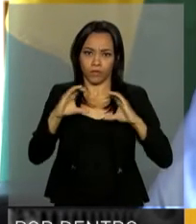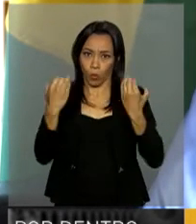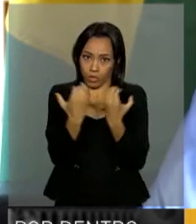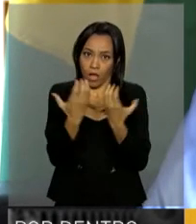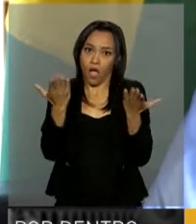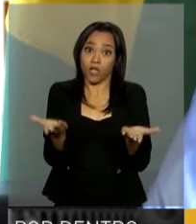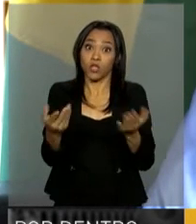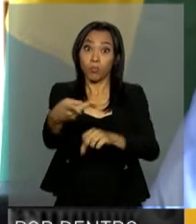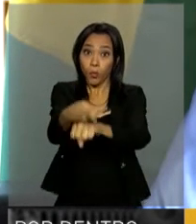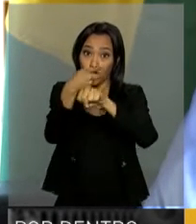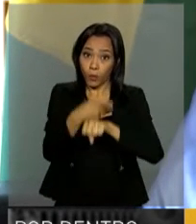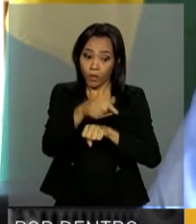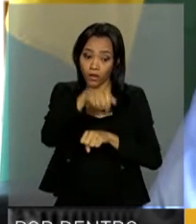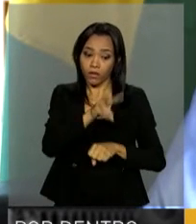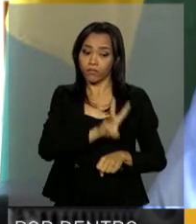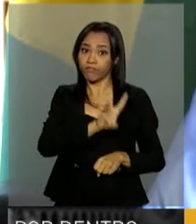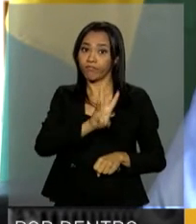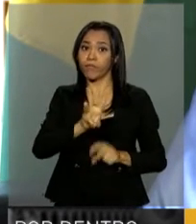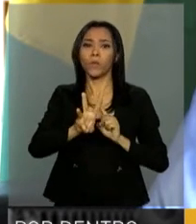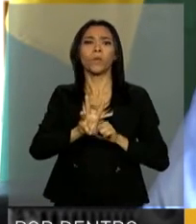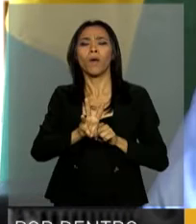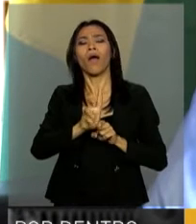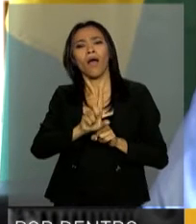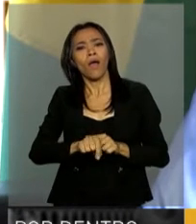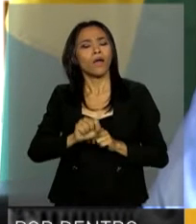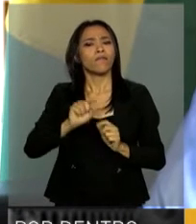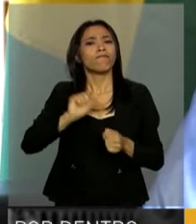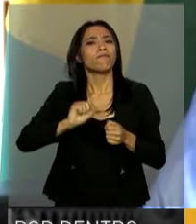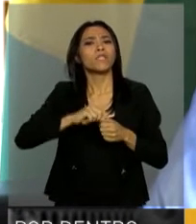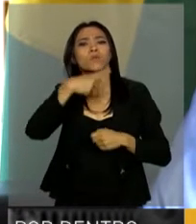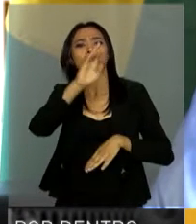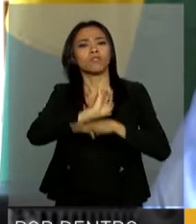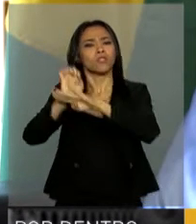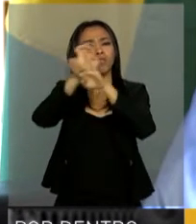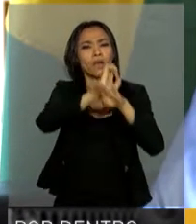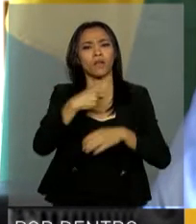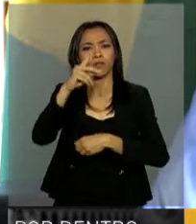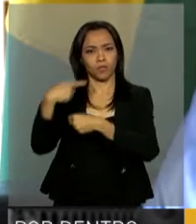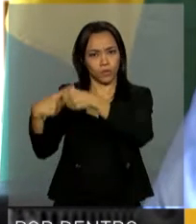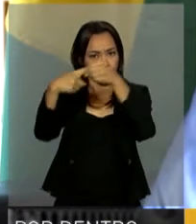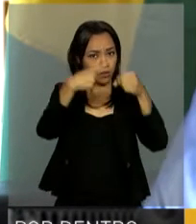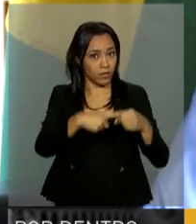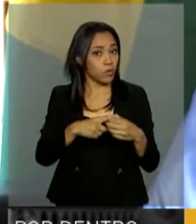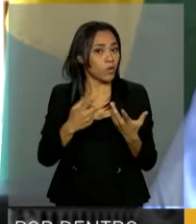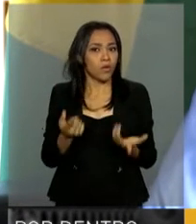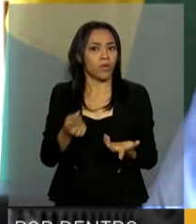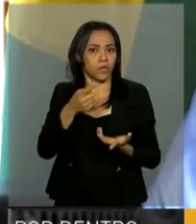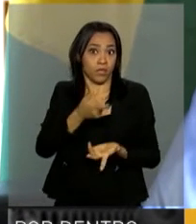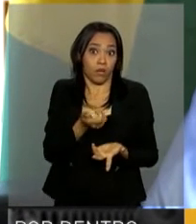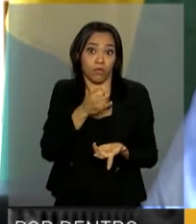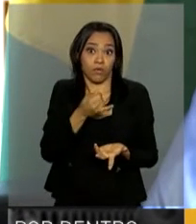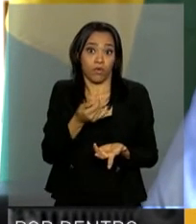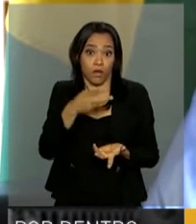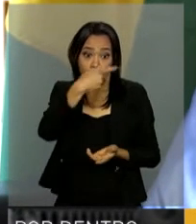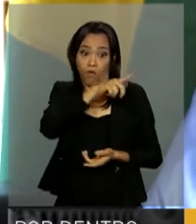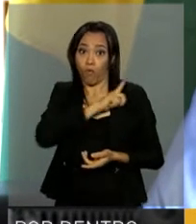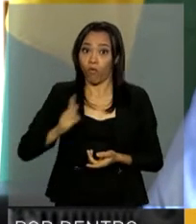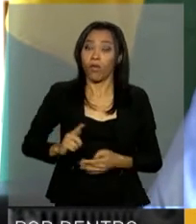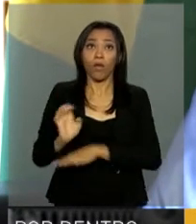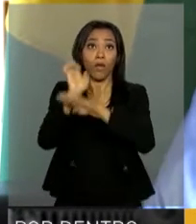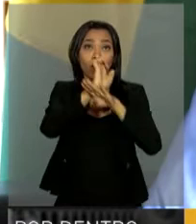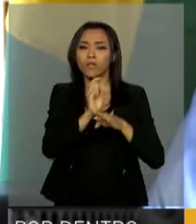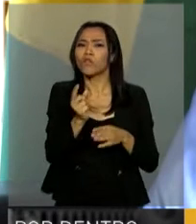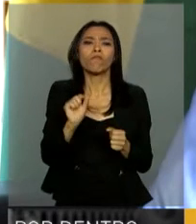no portal da transparência, o que está sendo feito no seu estado e no seu município. Qual é a destinação que as autoridades locais, prefeitos